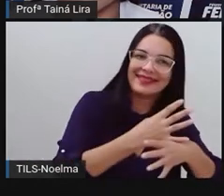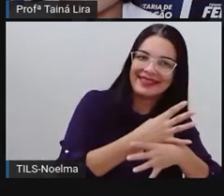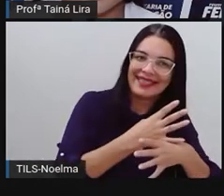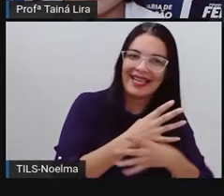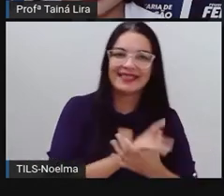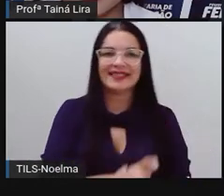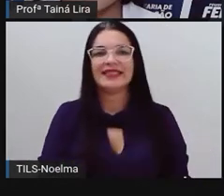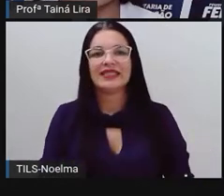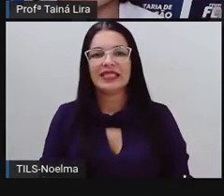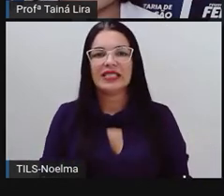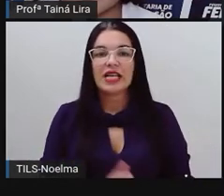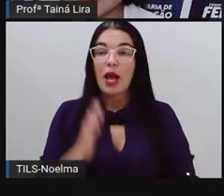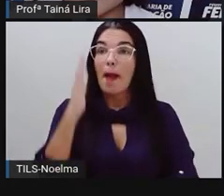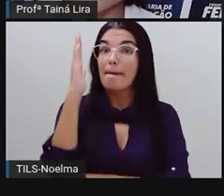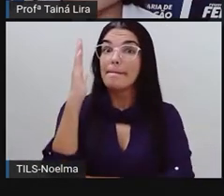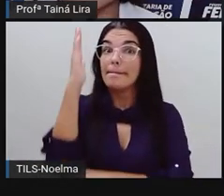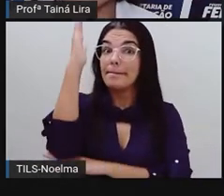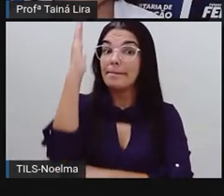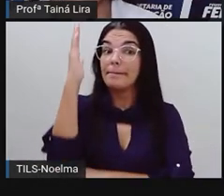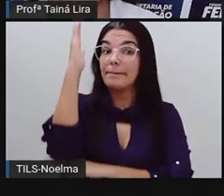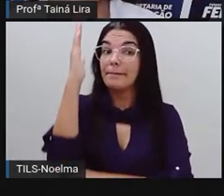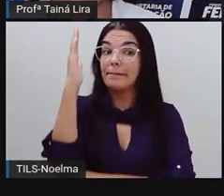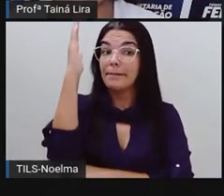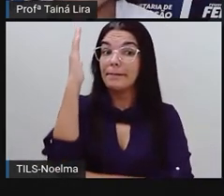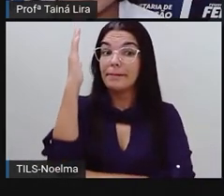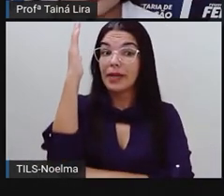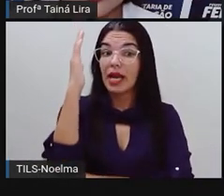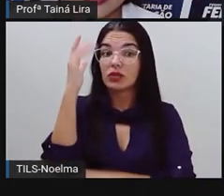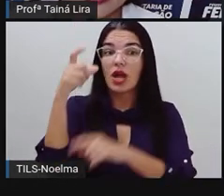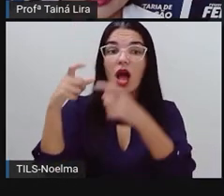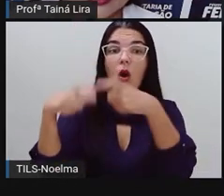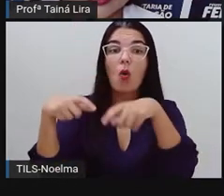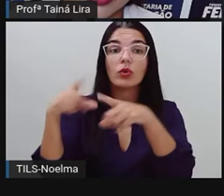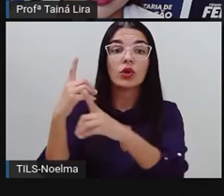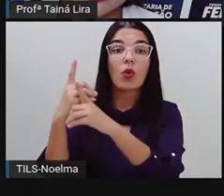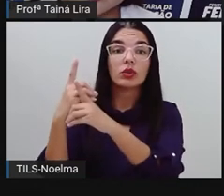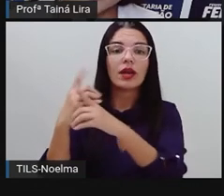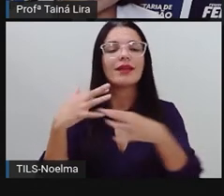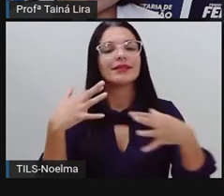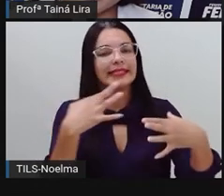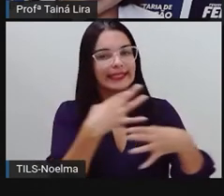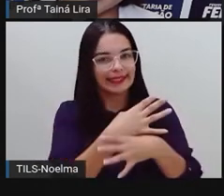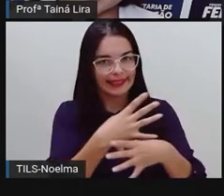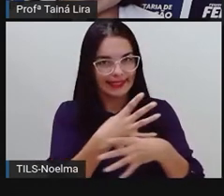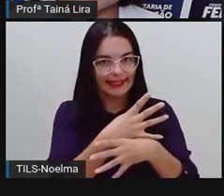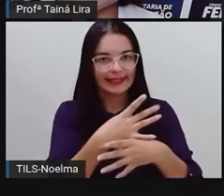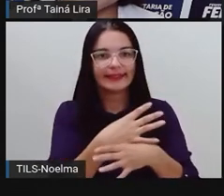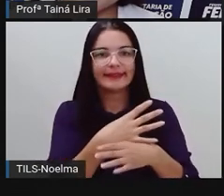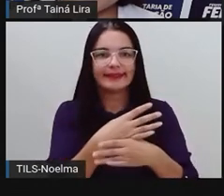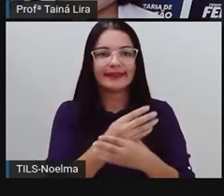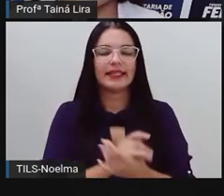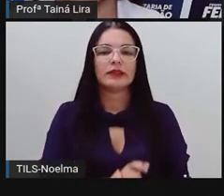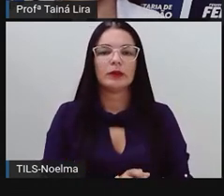cidade prédio geralmente a gente encontra prédios aí na zona urbana